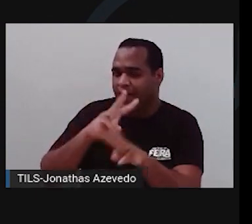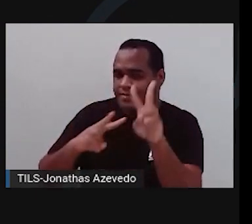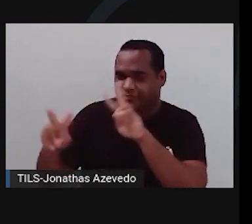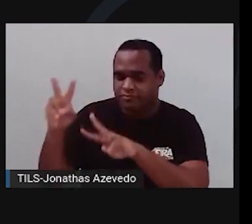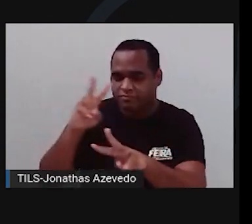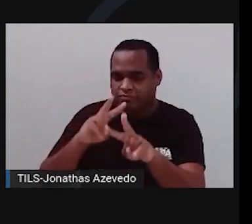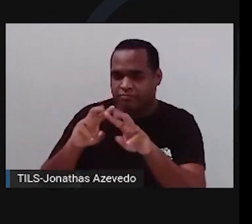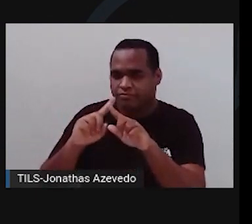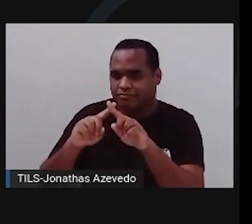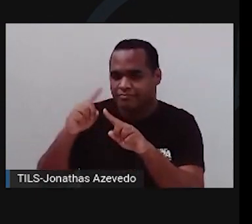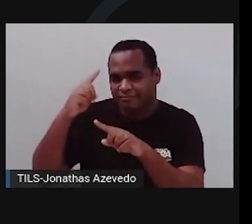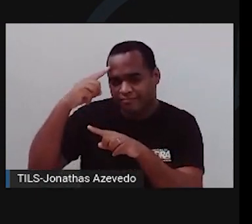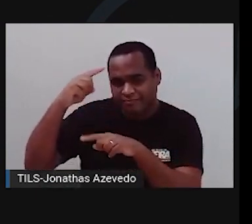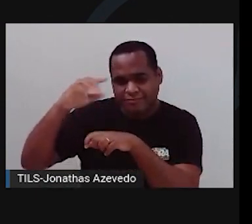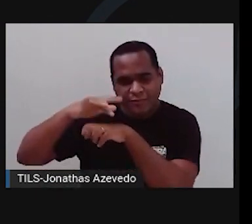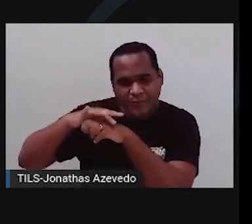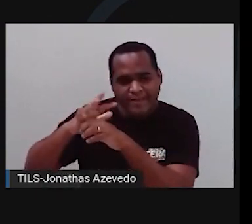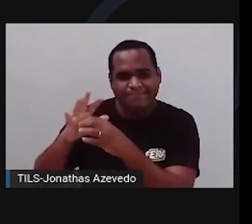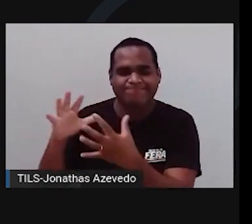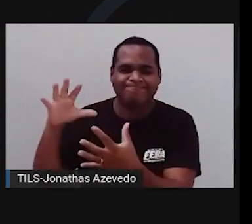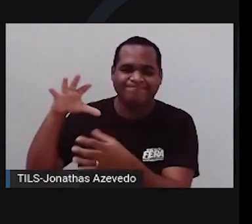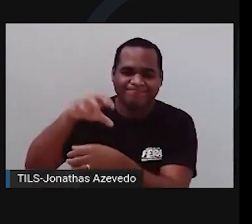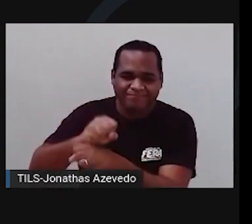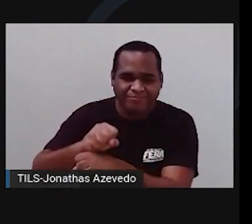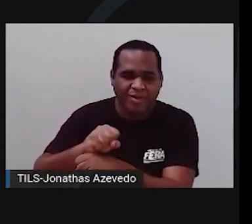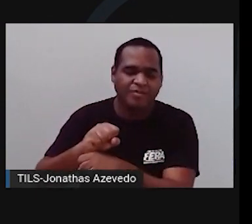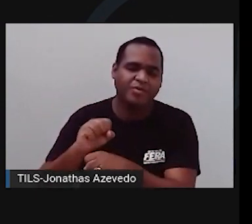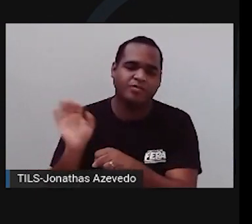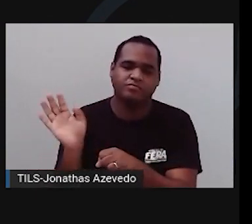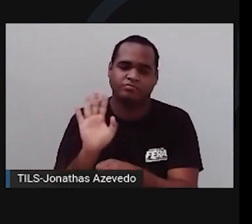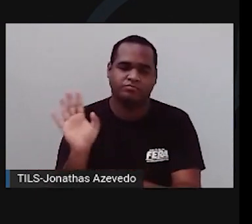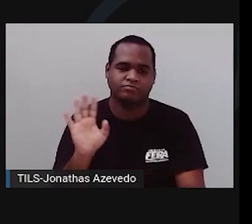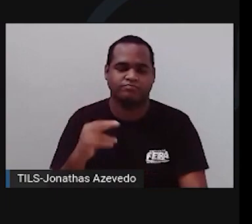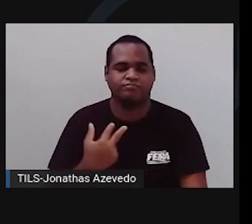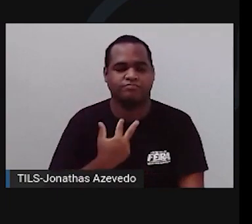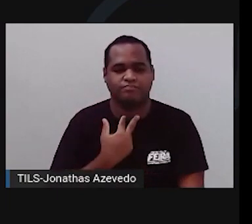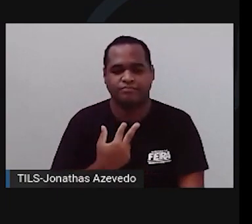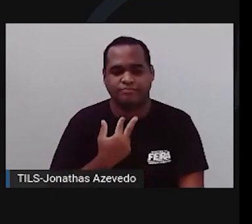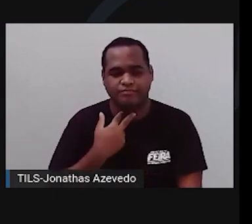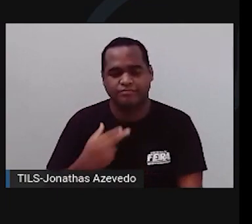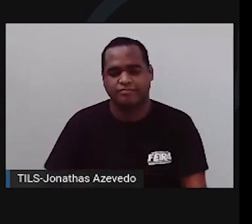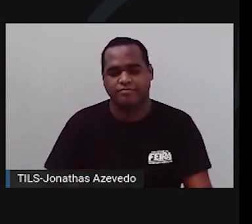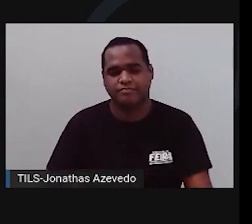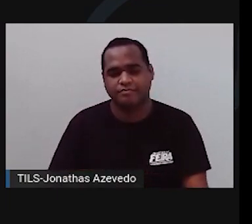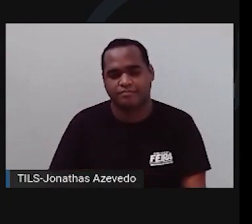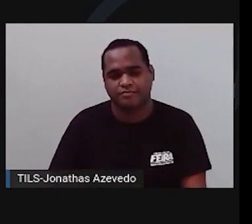turbulências, evitando a contaminação do material manipulado.